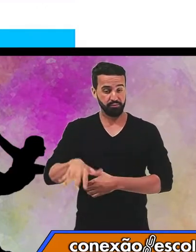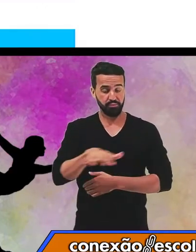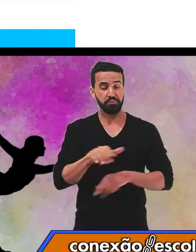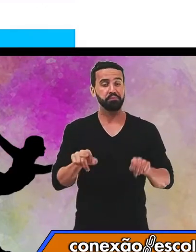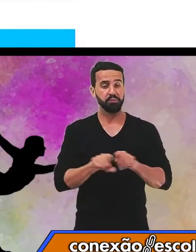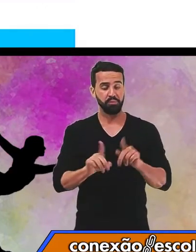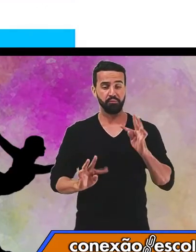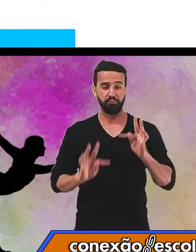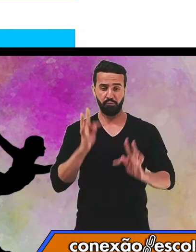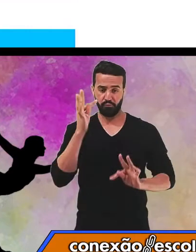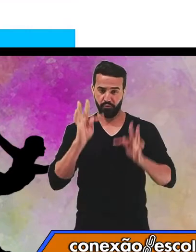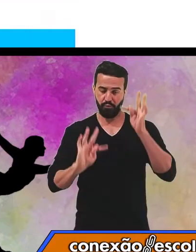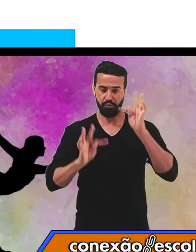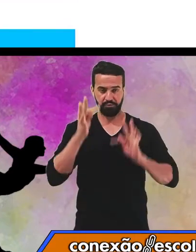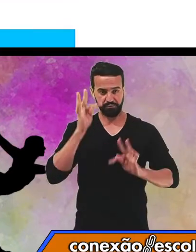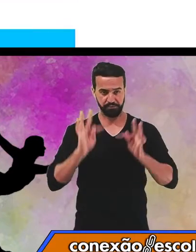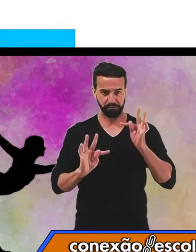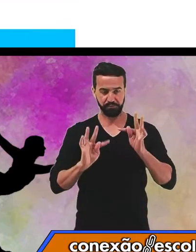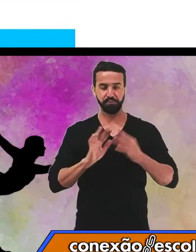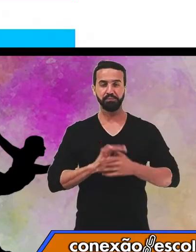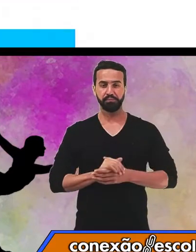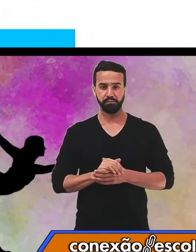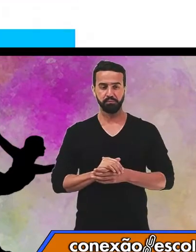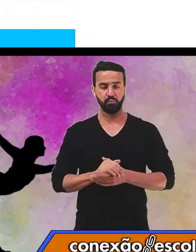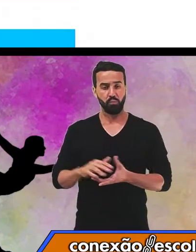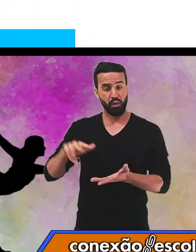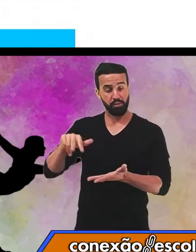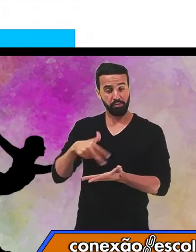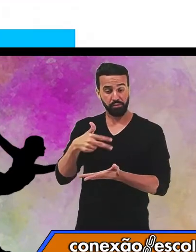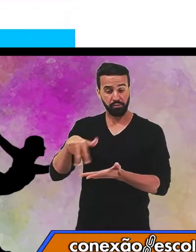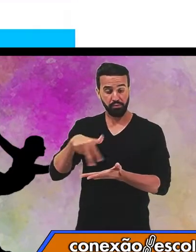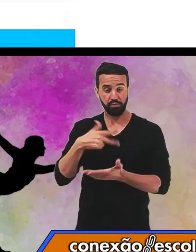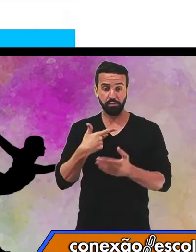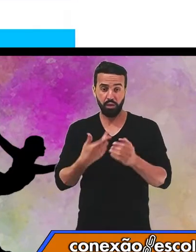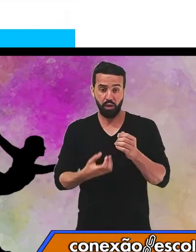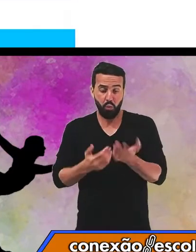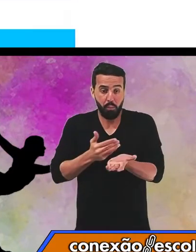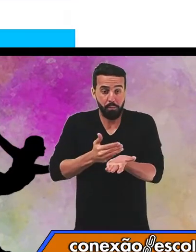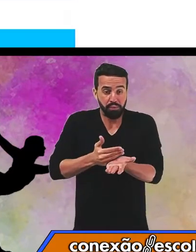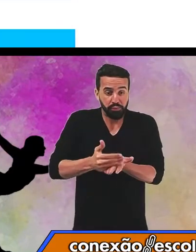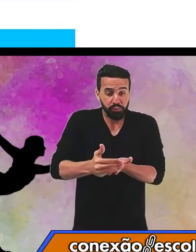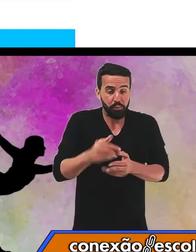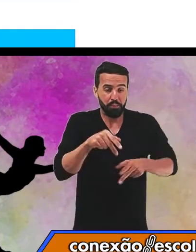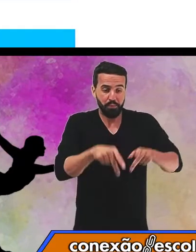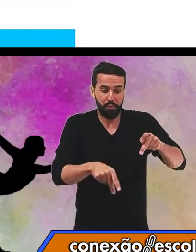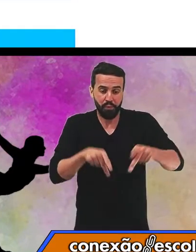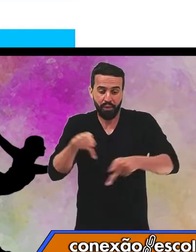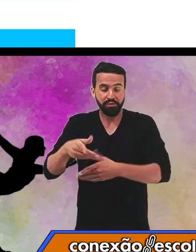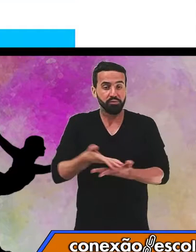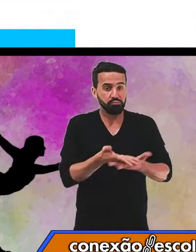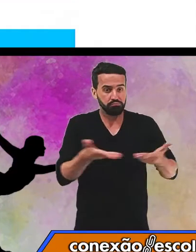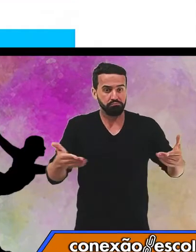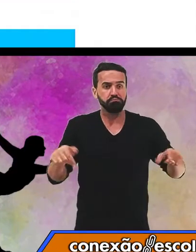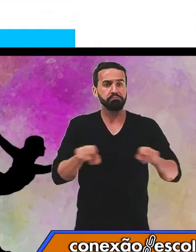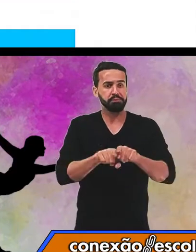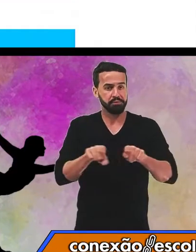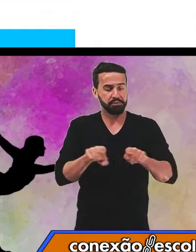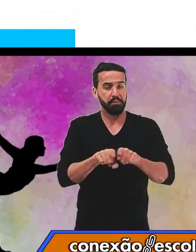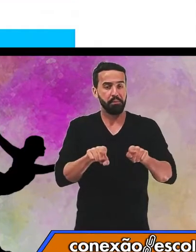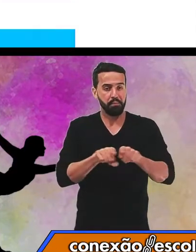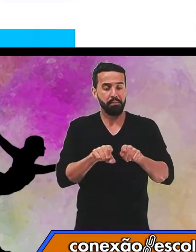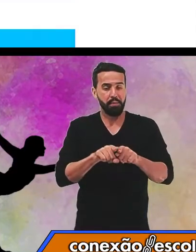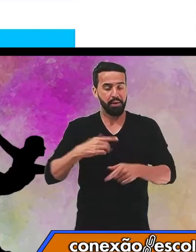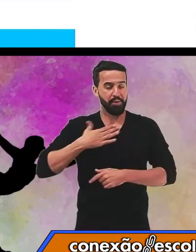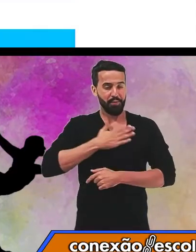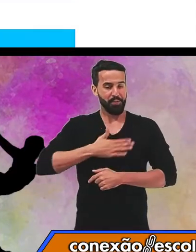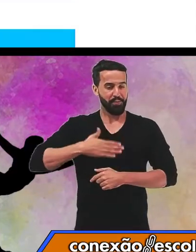folclóricas. Parte dessas danças que surgiram no meio popular chegaram até a alta sociedade,